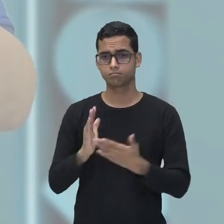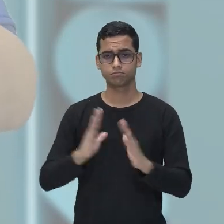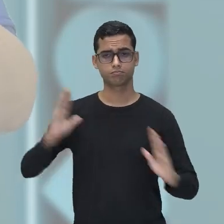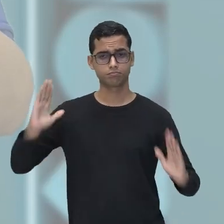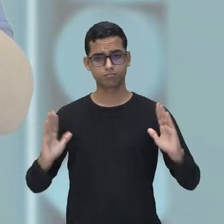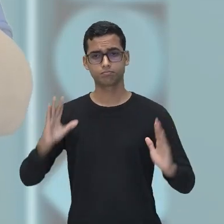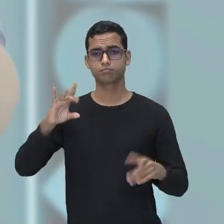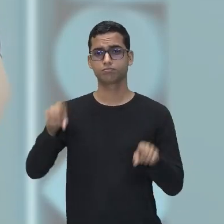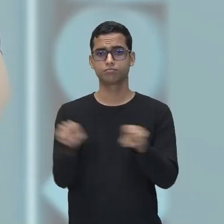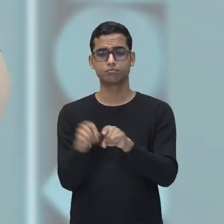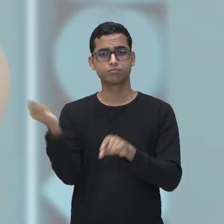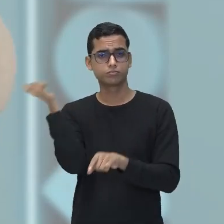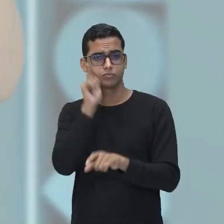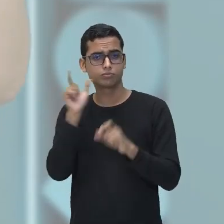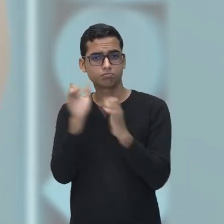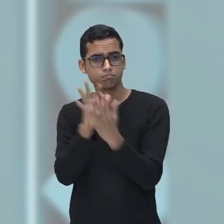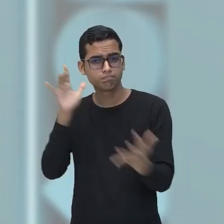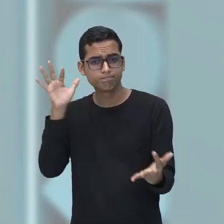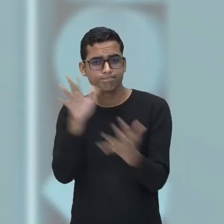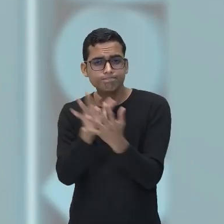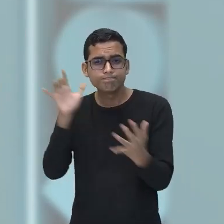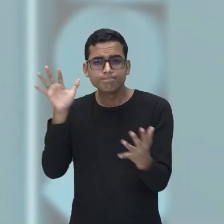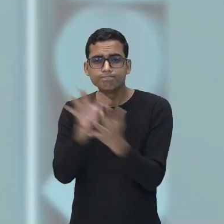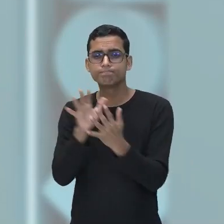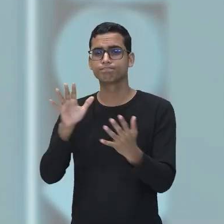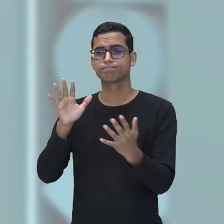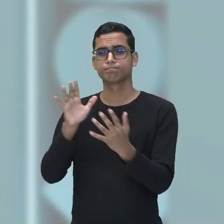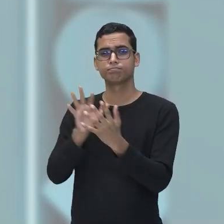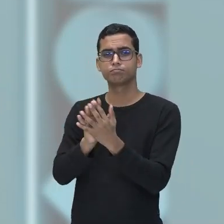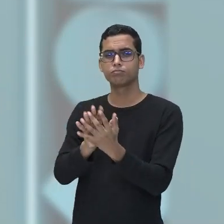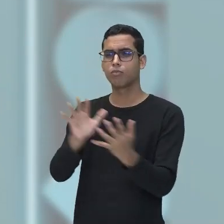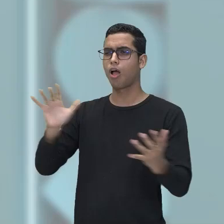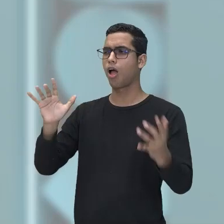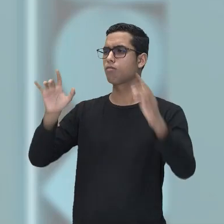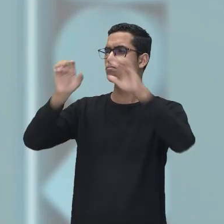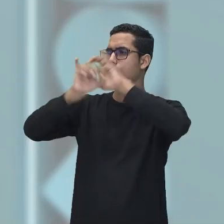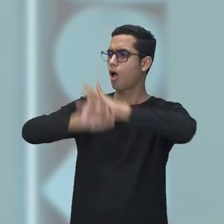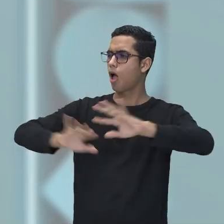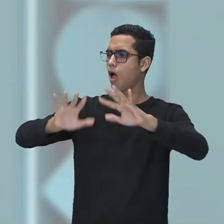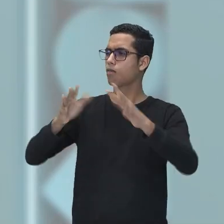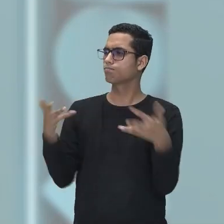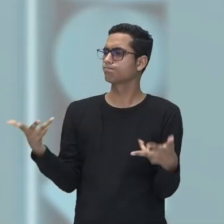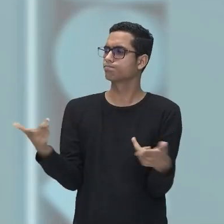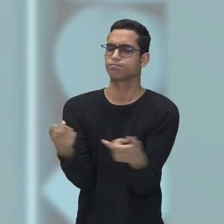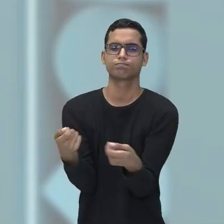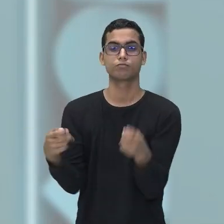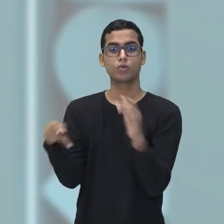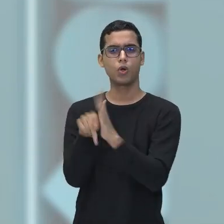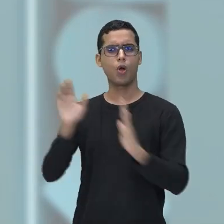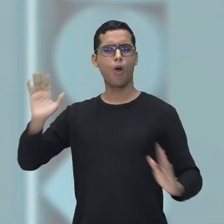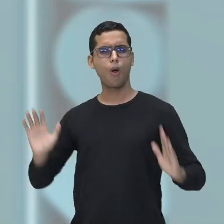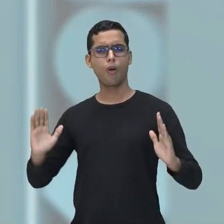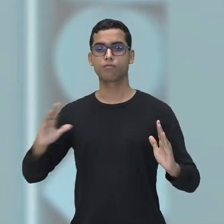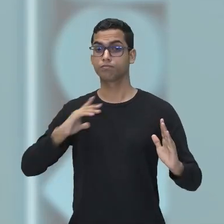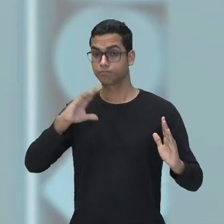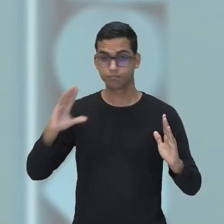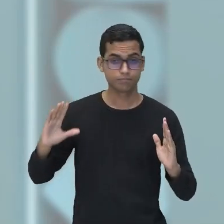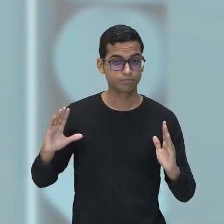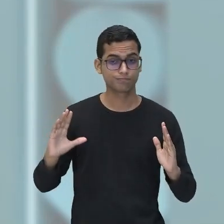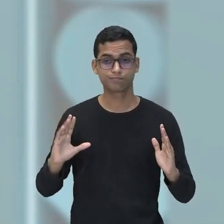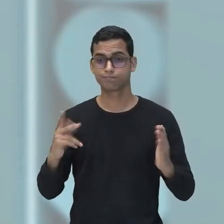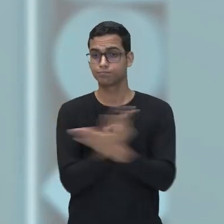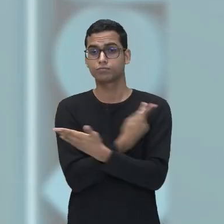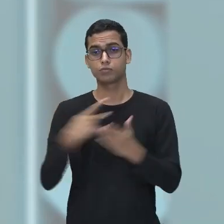recuperar aquela glória que um dia aconteceu no momento das navegações, não é? E da busca por se reafirmar como